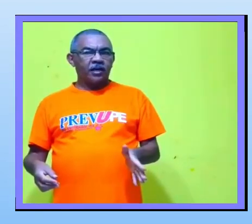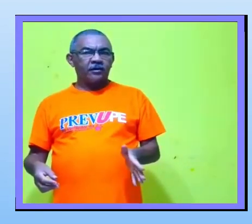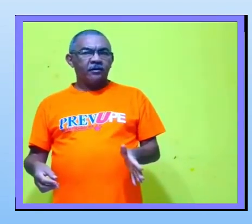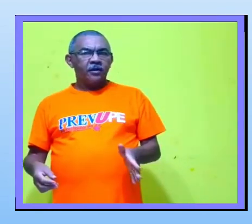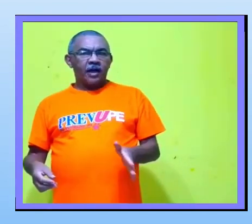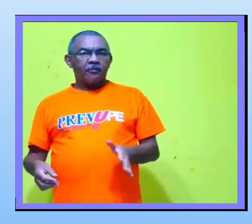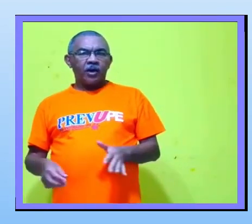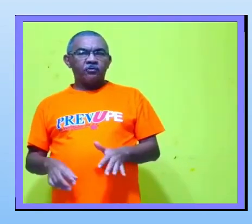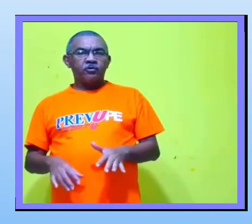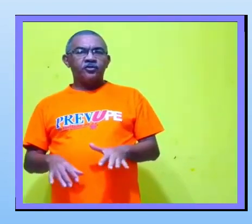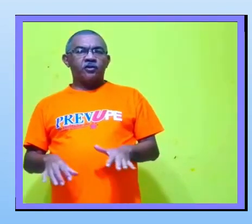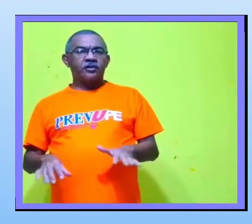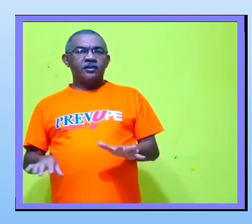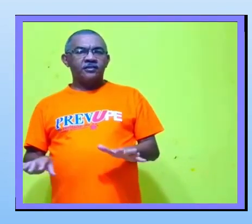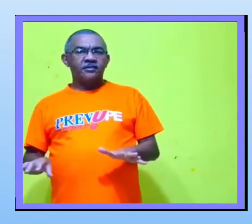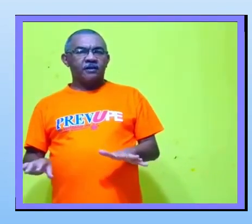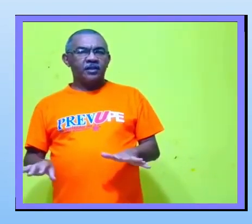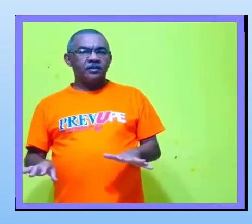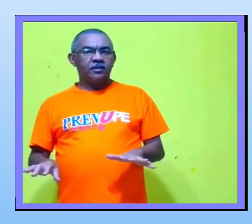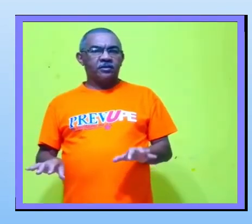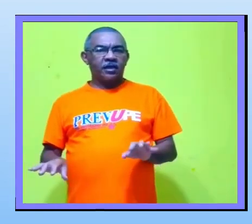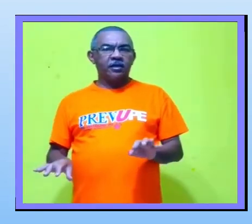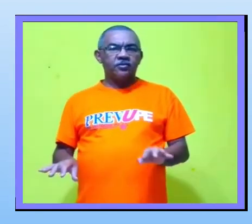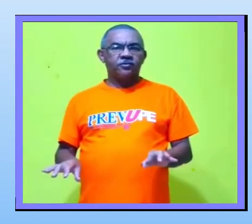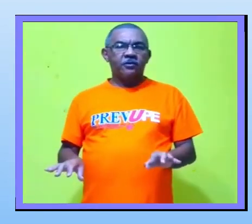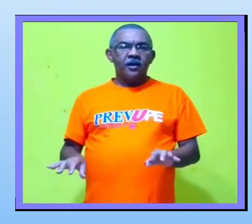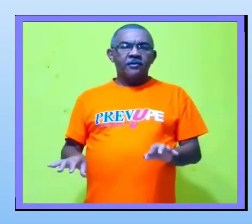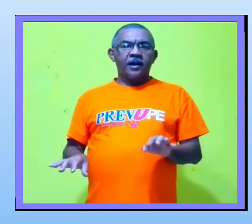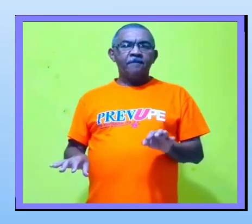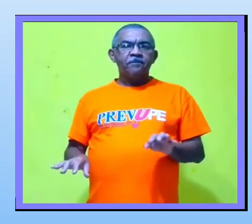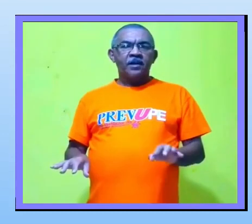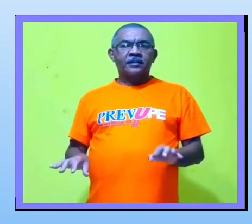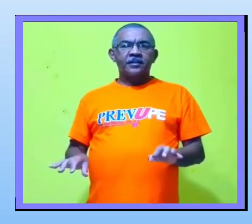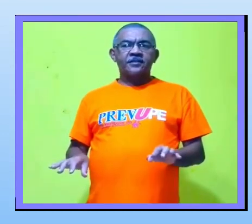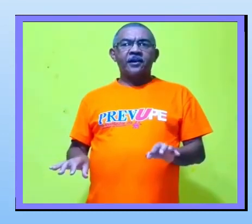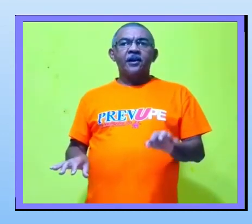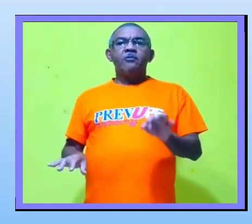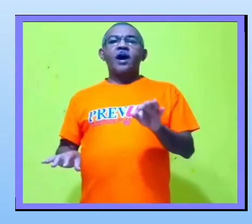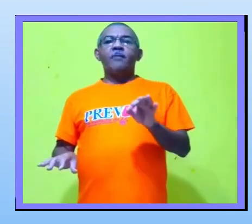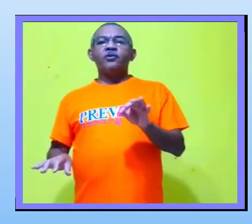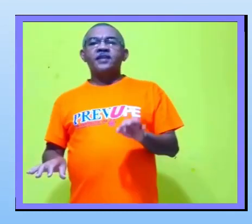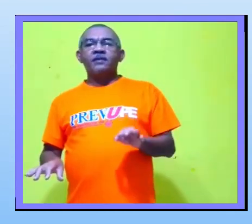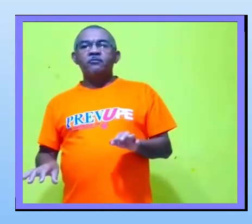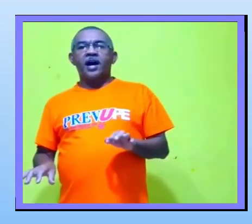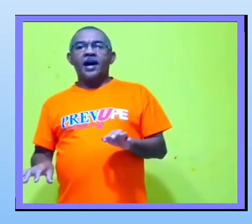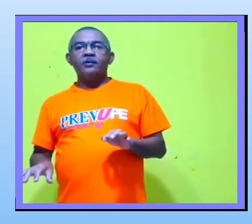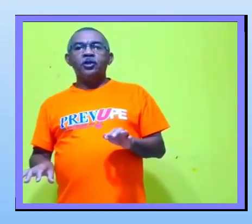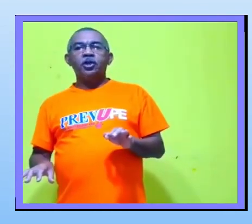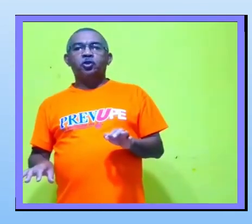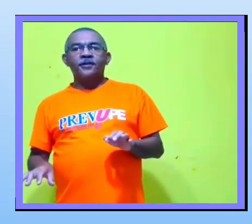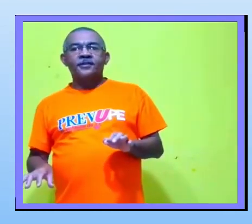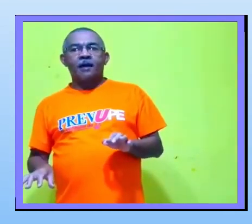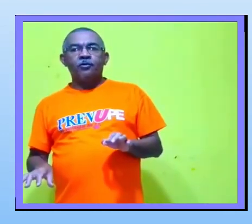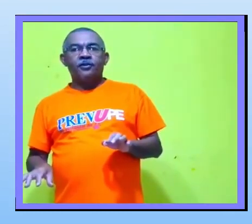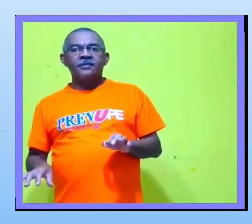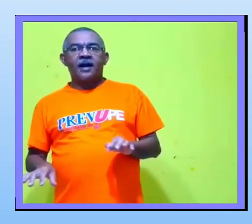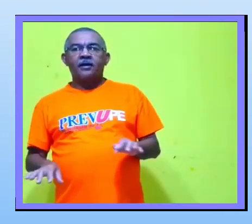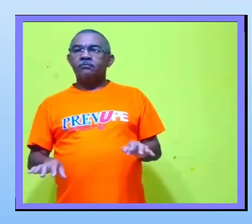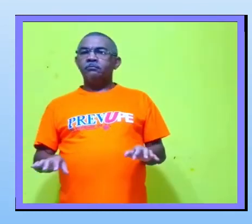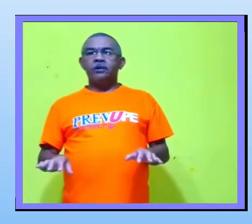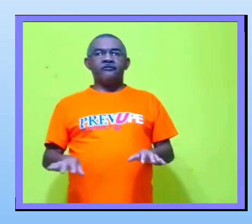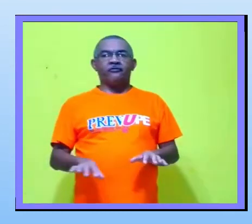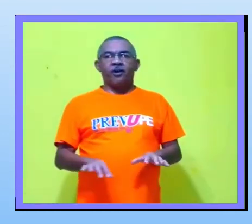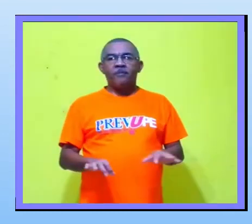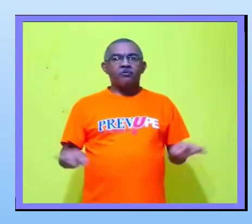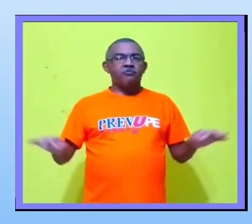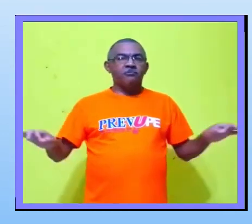carbonos secundários. Na molécula do isoctano, decididamente não tem isso, né? Letra C, um carbono secundário e 2 carbonos